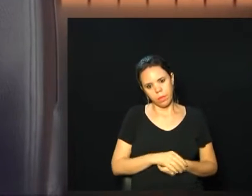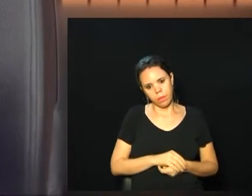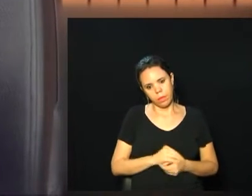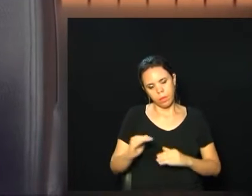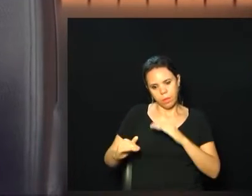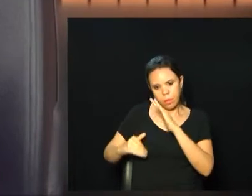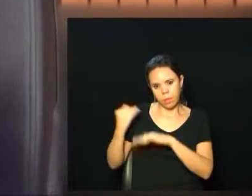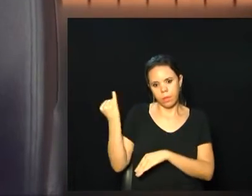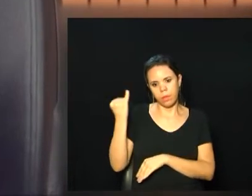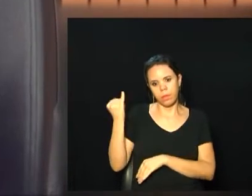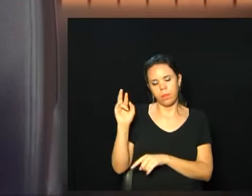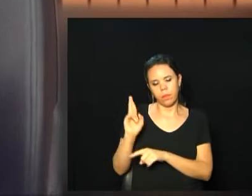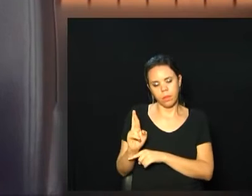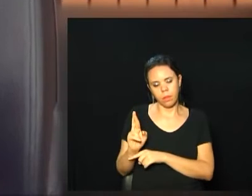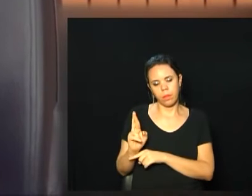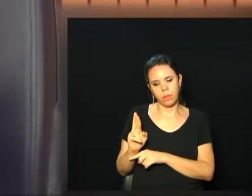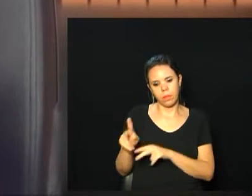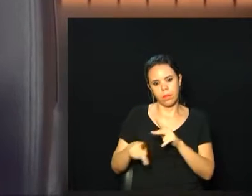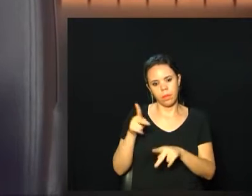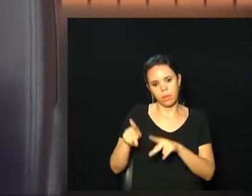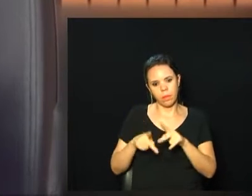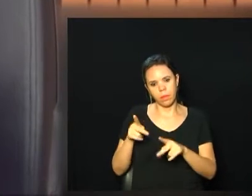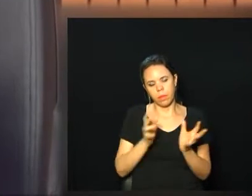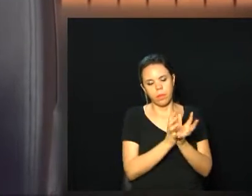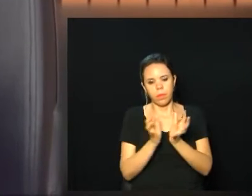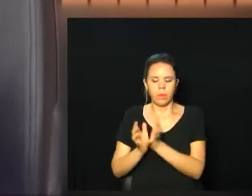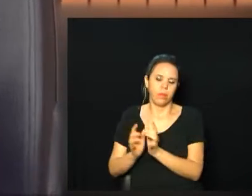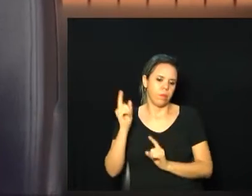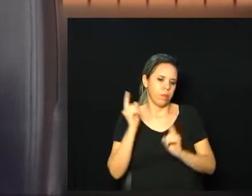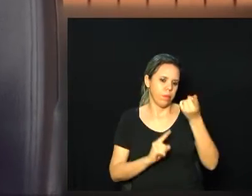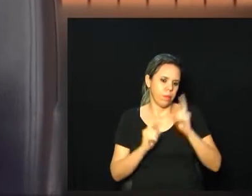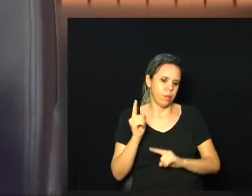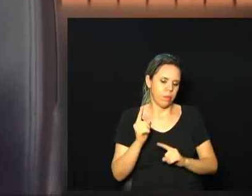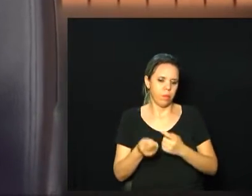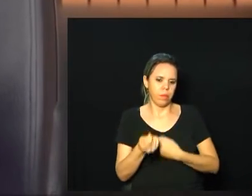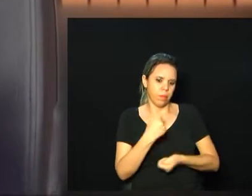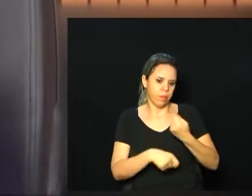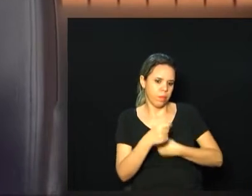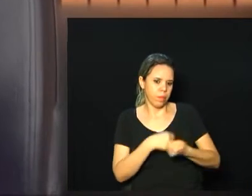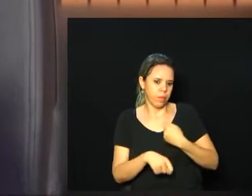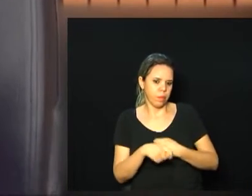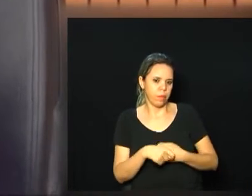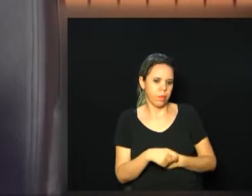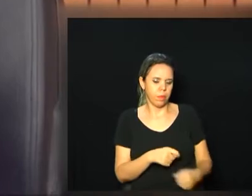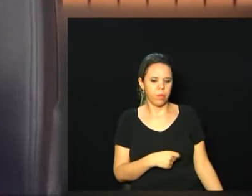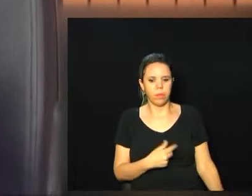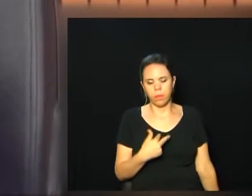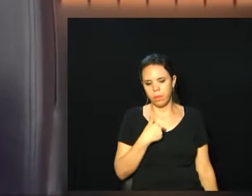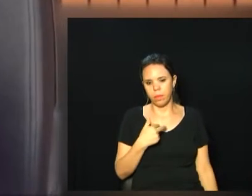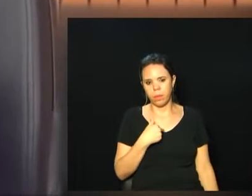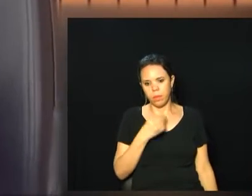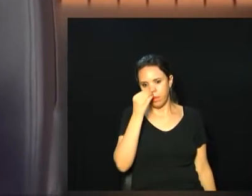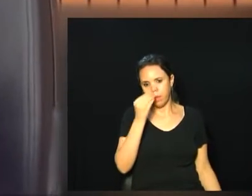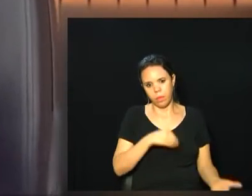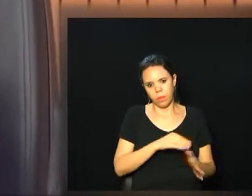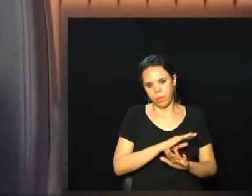tudo, ele representa para muitos desses blocos um giro na economia que a gente não pode